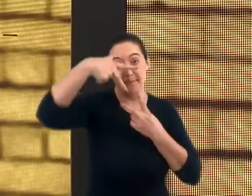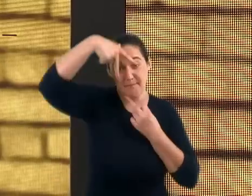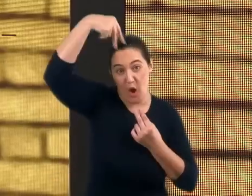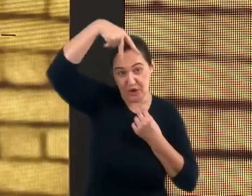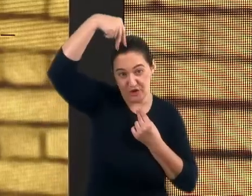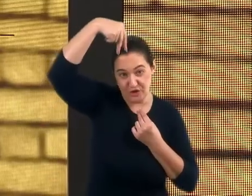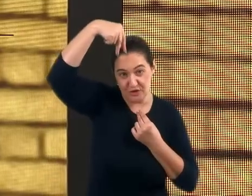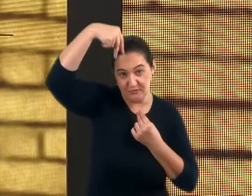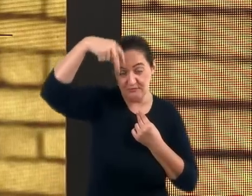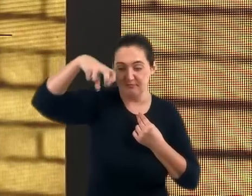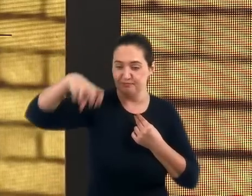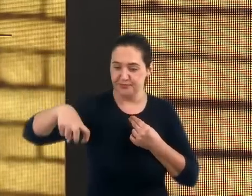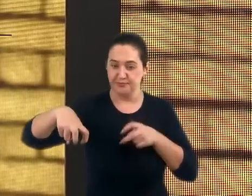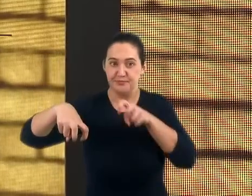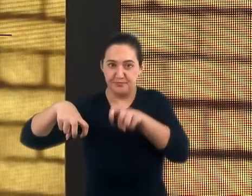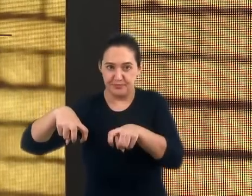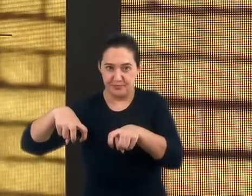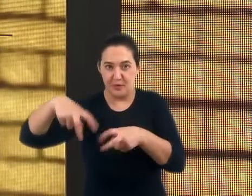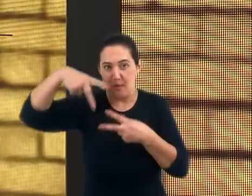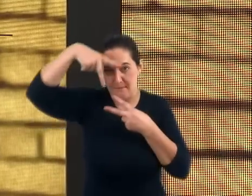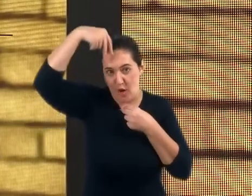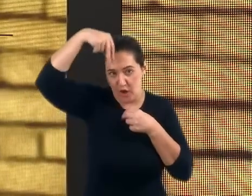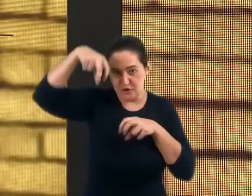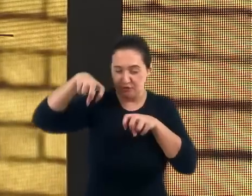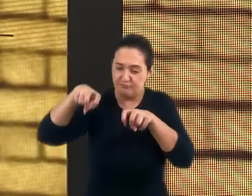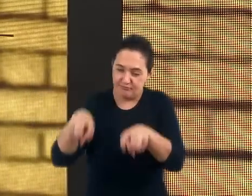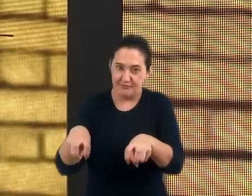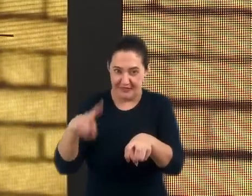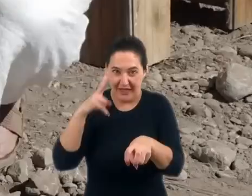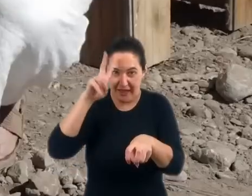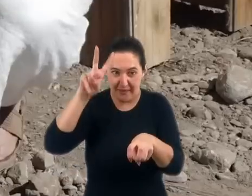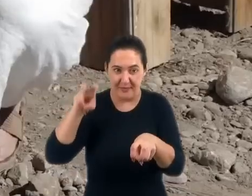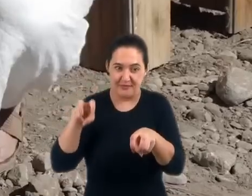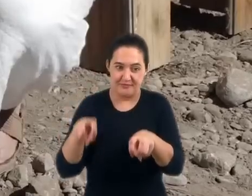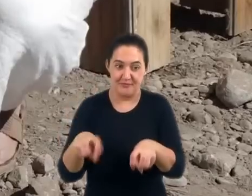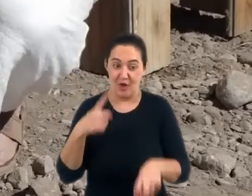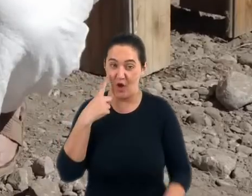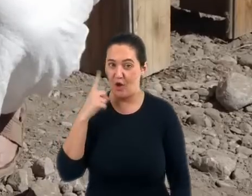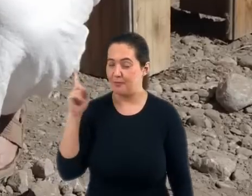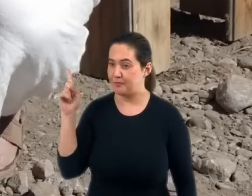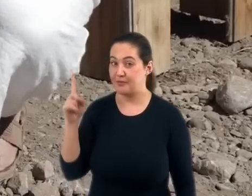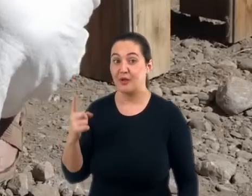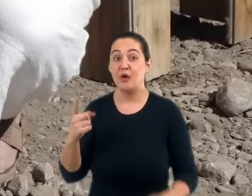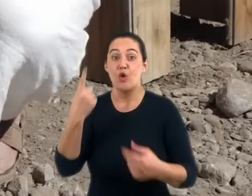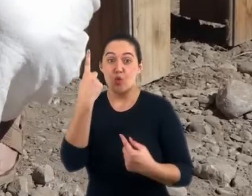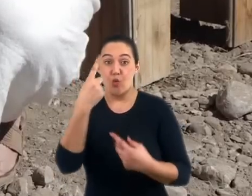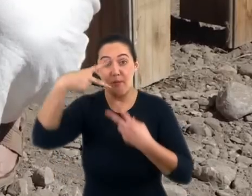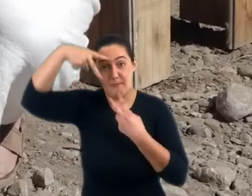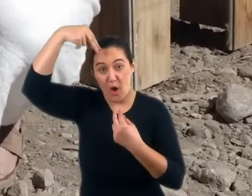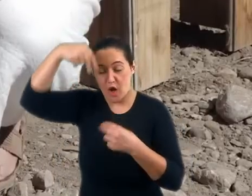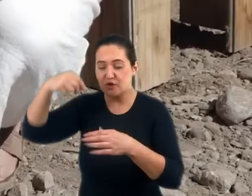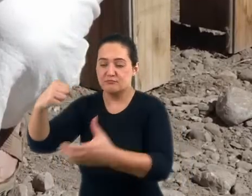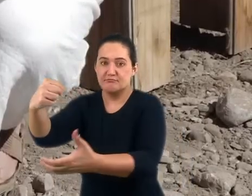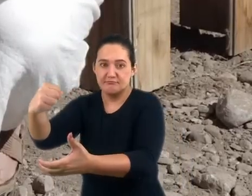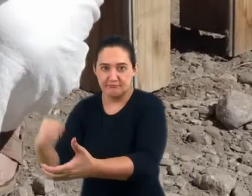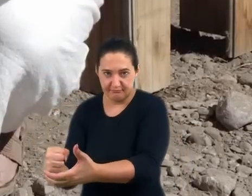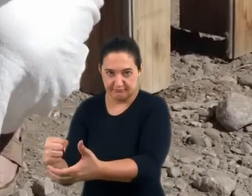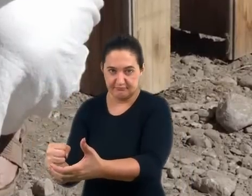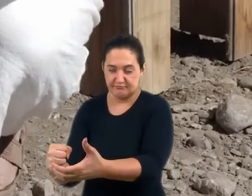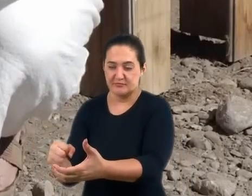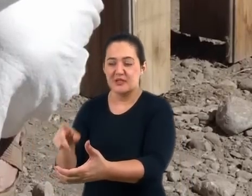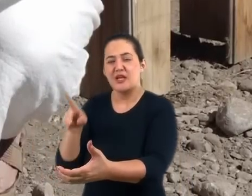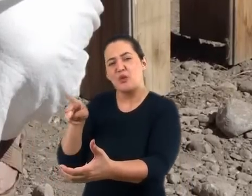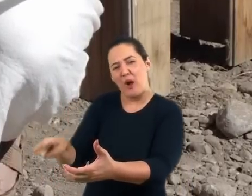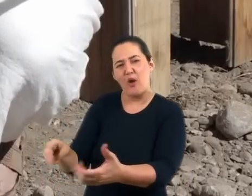envolvidos no processo de purificação no dia da expiação. Você se lembra? O primeiro bode era sacrificado como